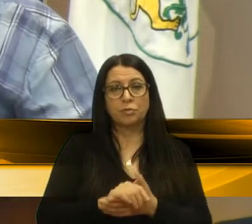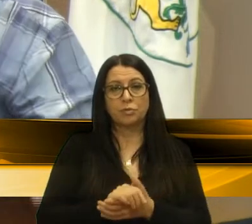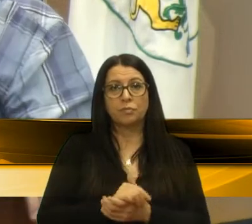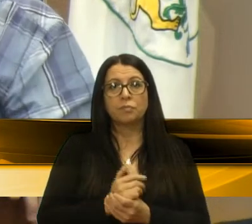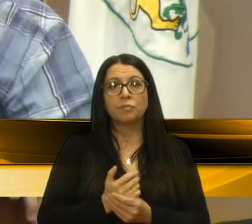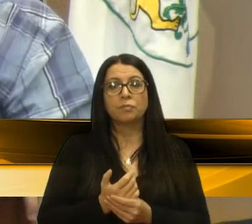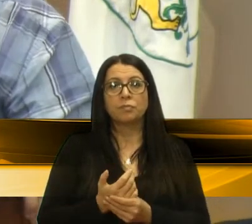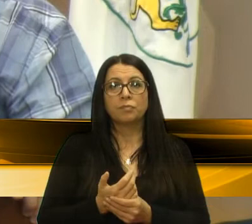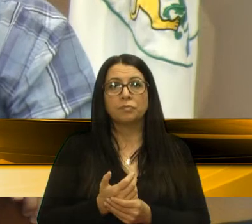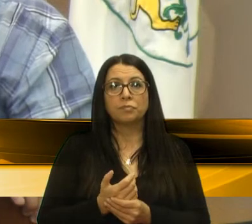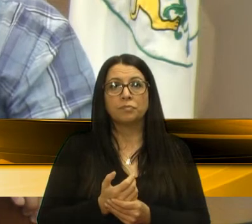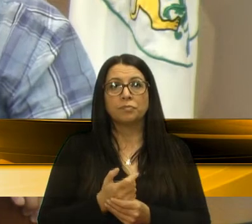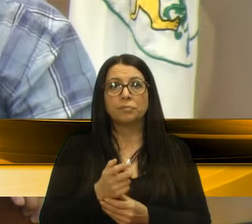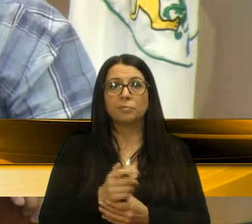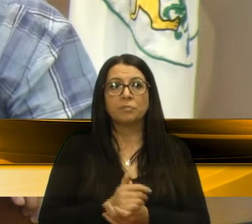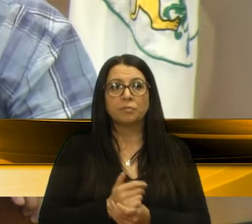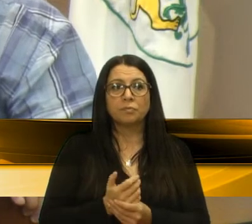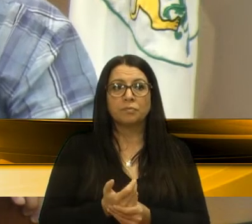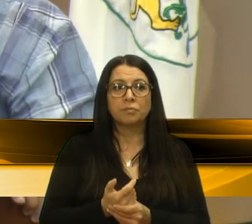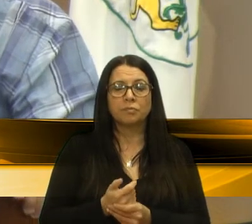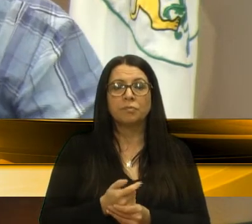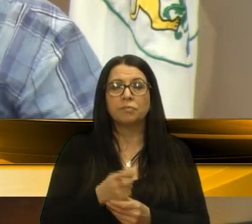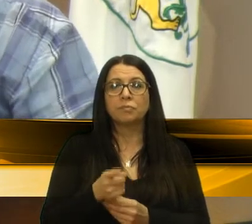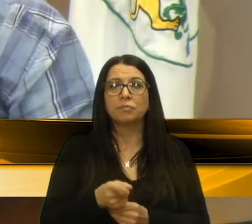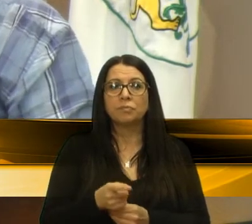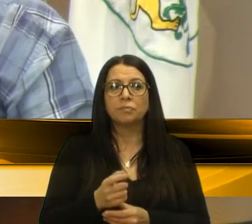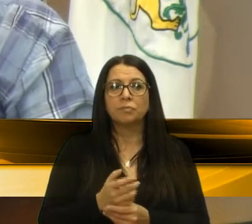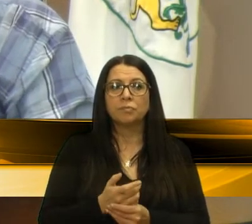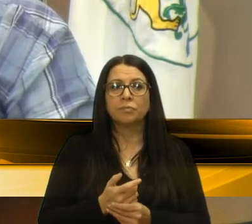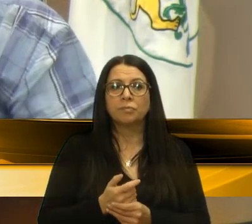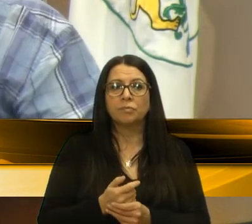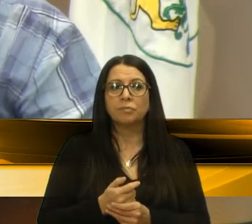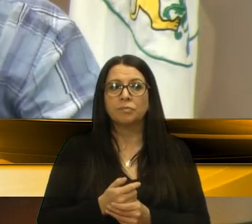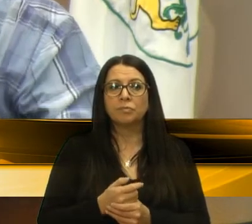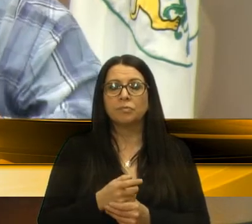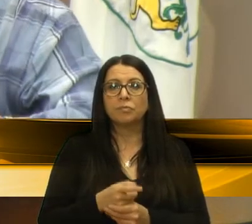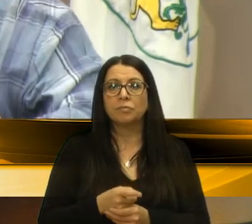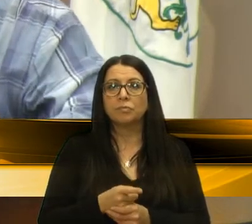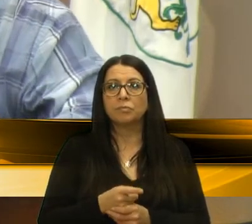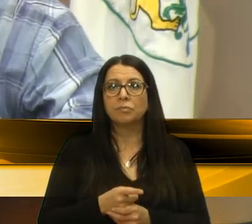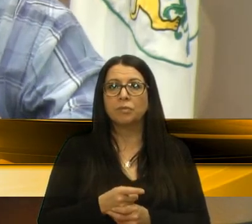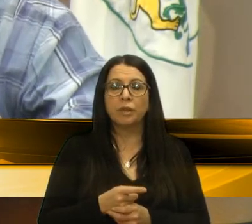protocolasse ainda num prazo de 12 meses poderia utilizá los